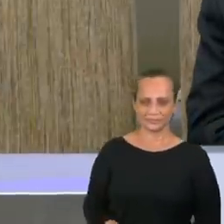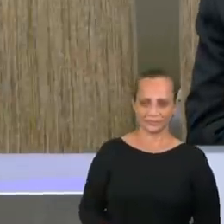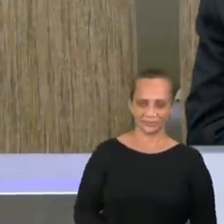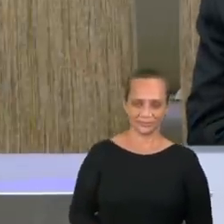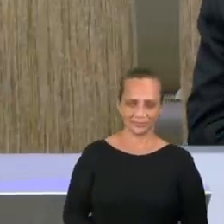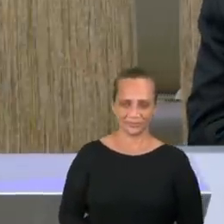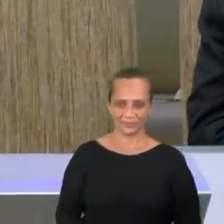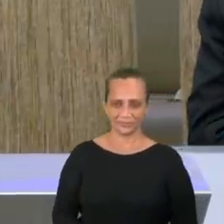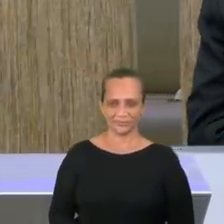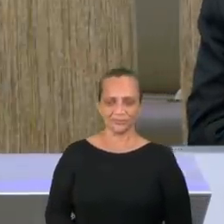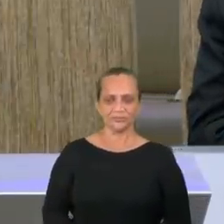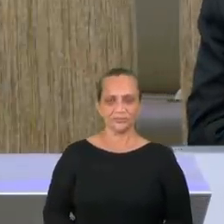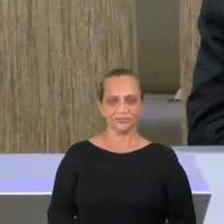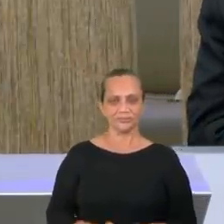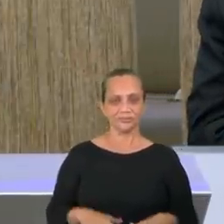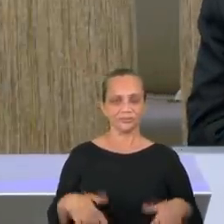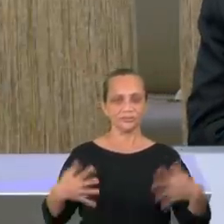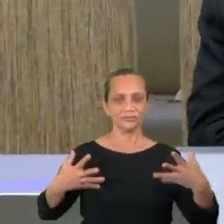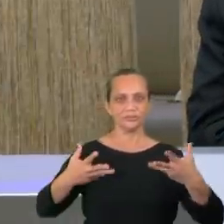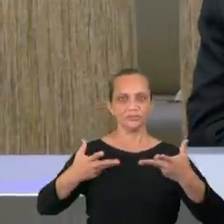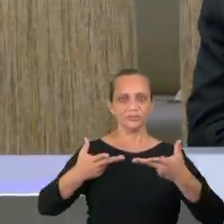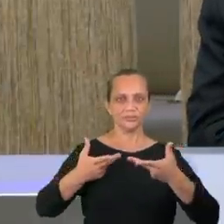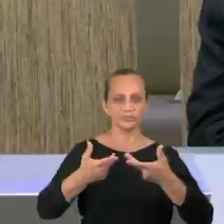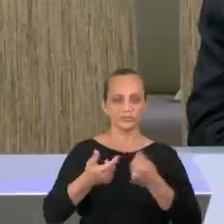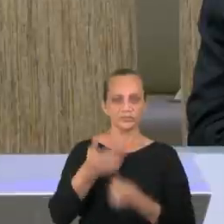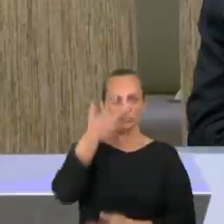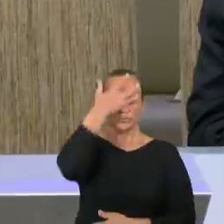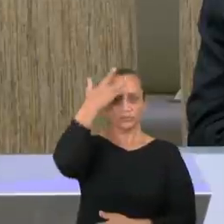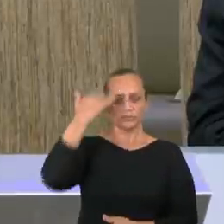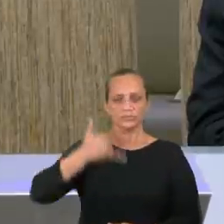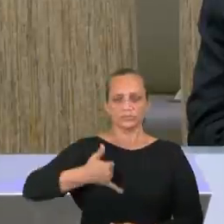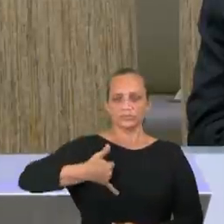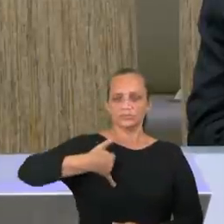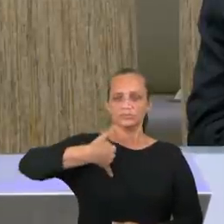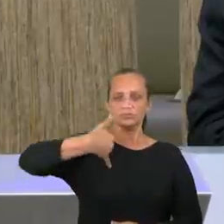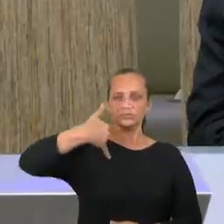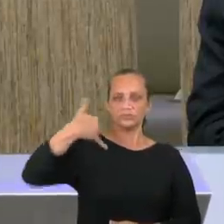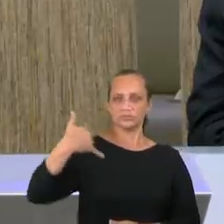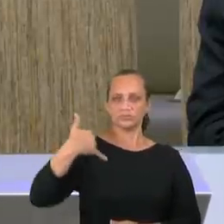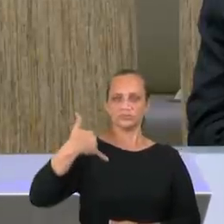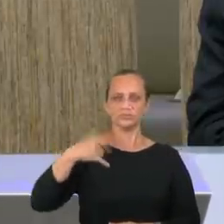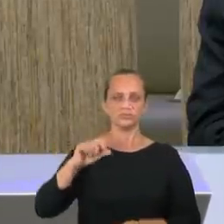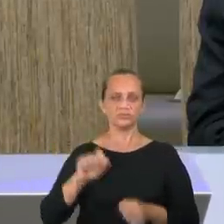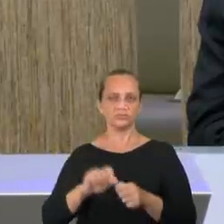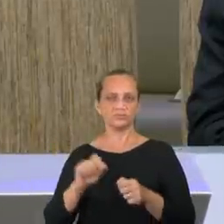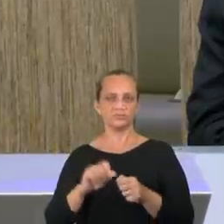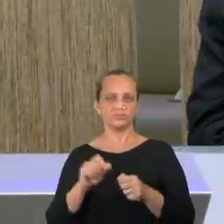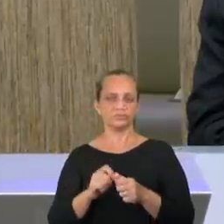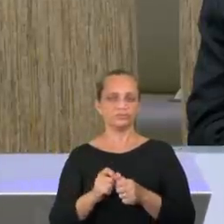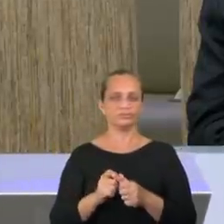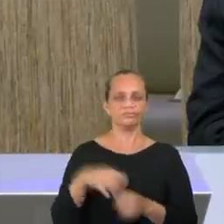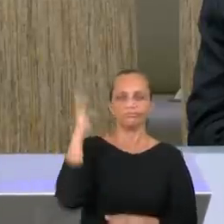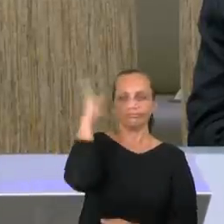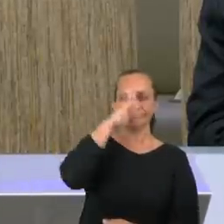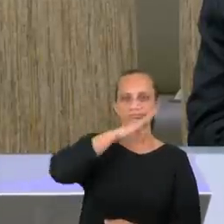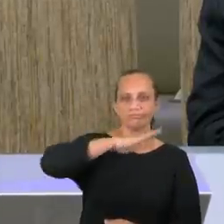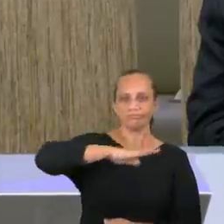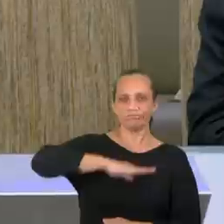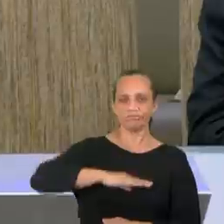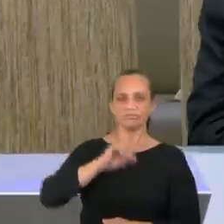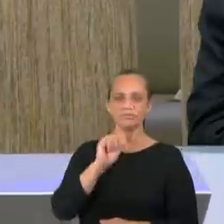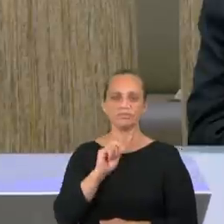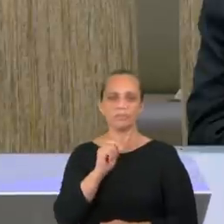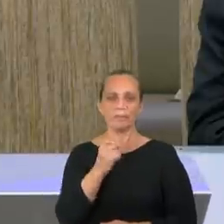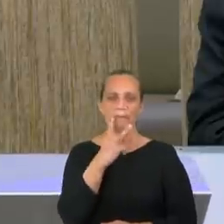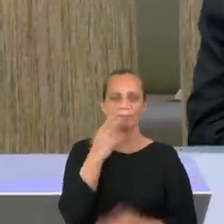como forno, todos os soberbos e todos os que cometem impiedade serão como